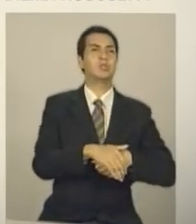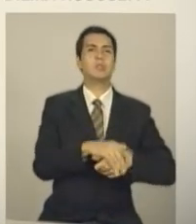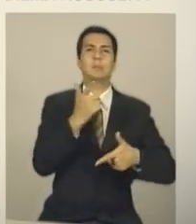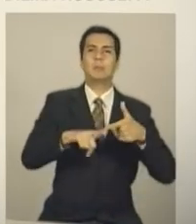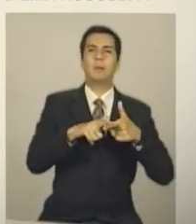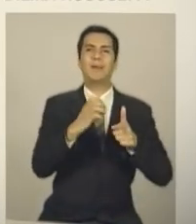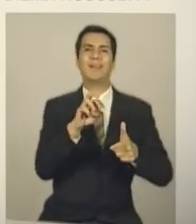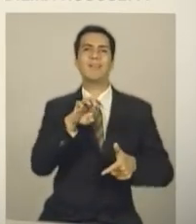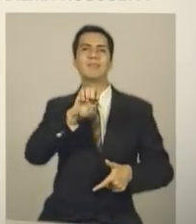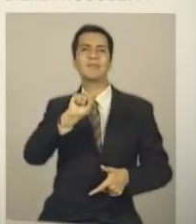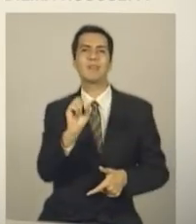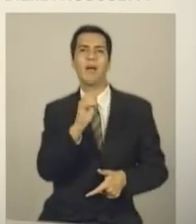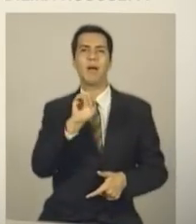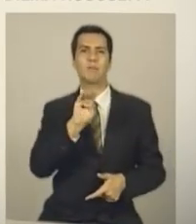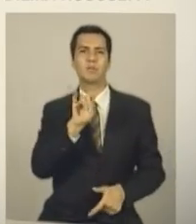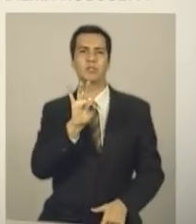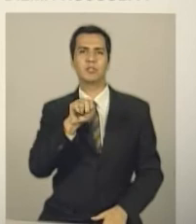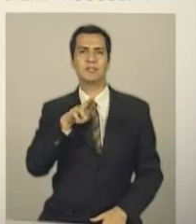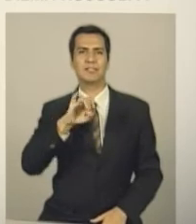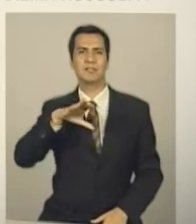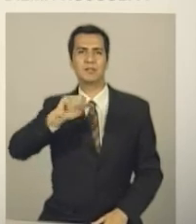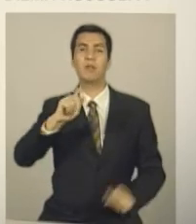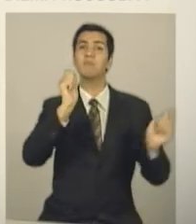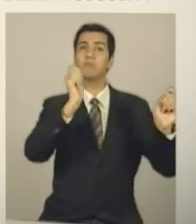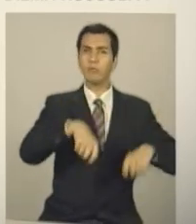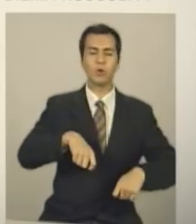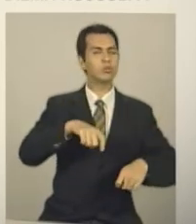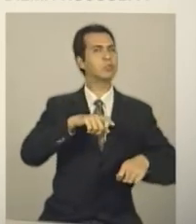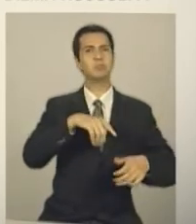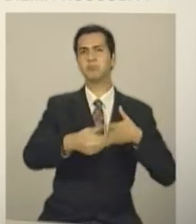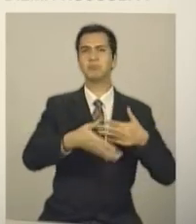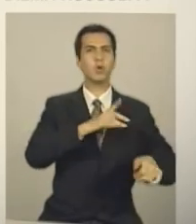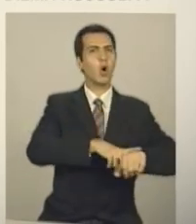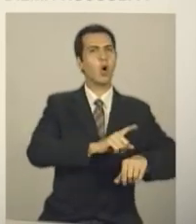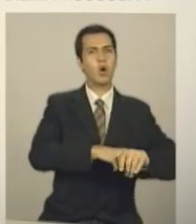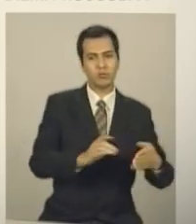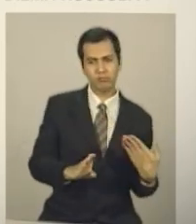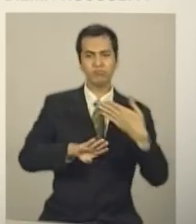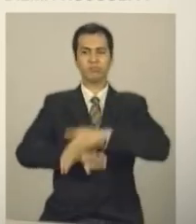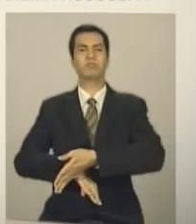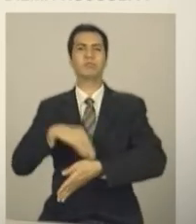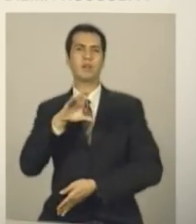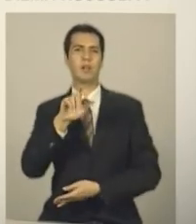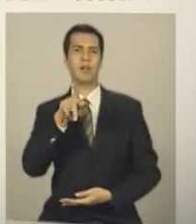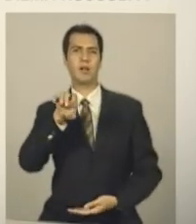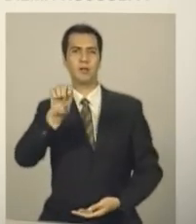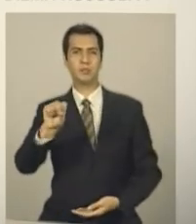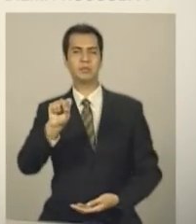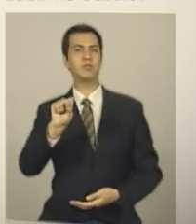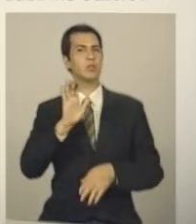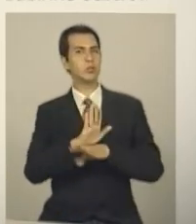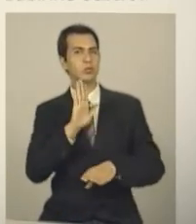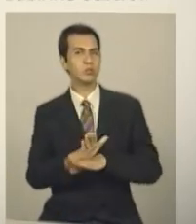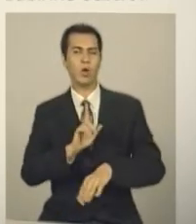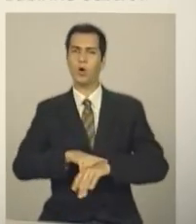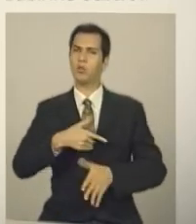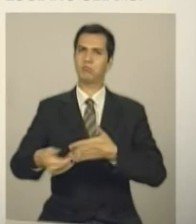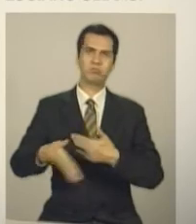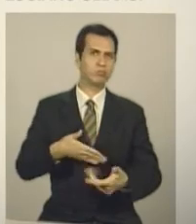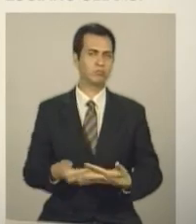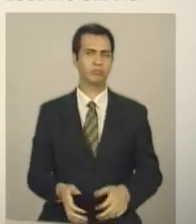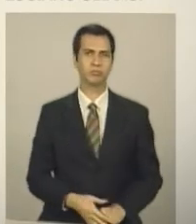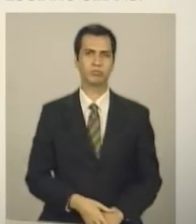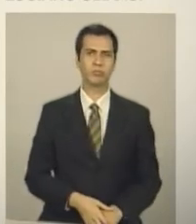final de semana e assim os caps AD precisam estar prontos para atendê-los a qualquer hora mas há